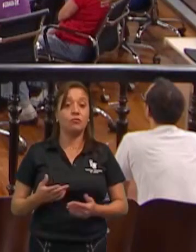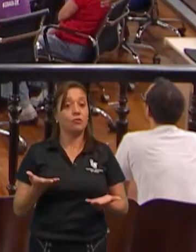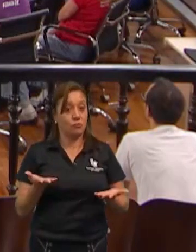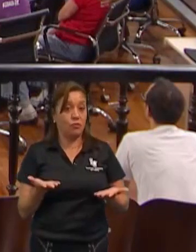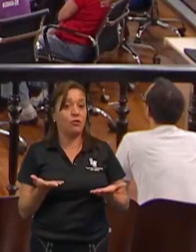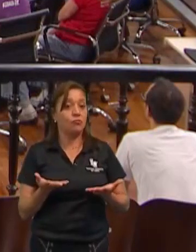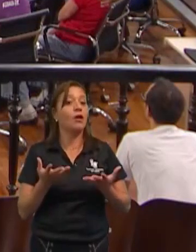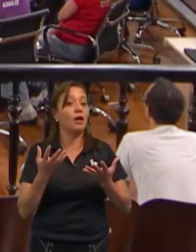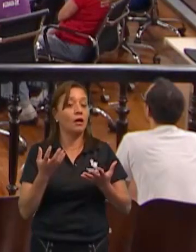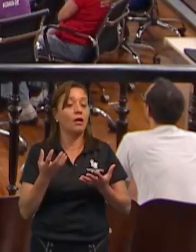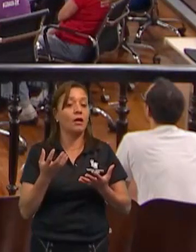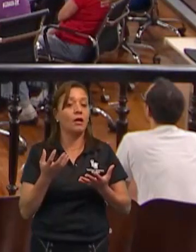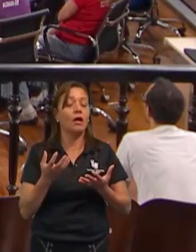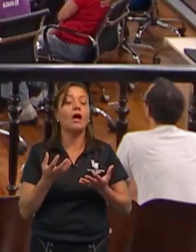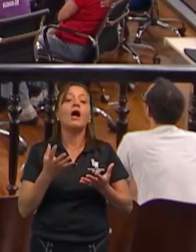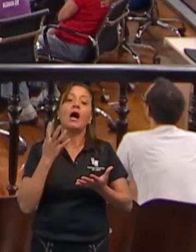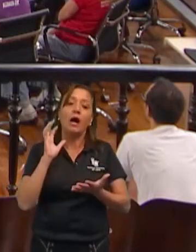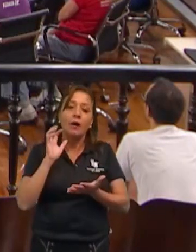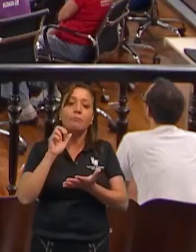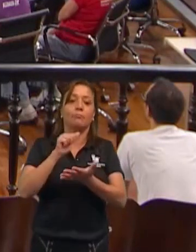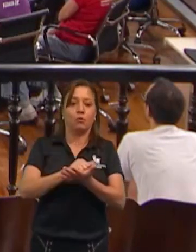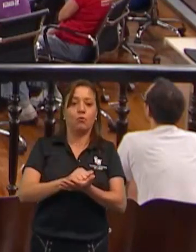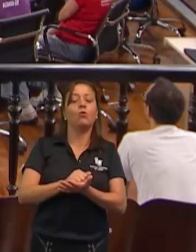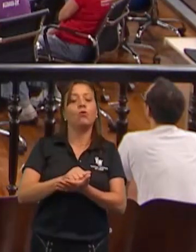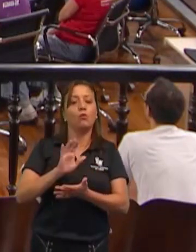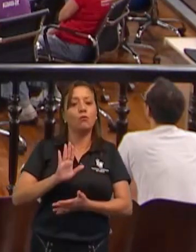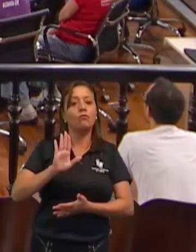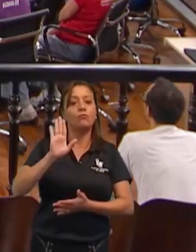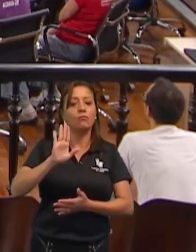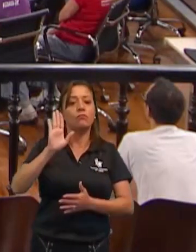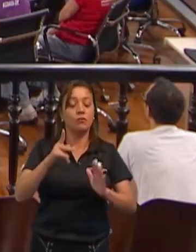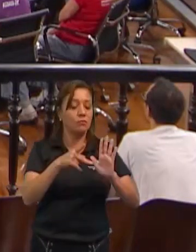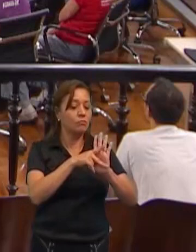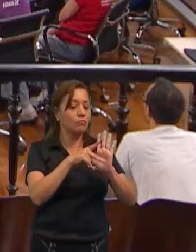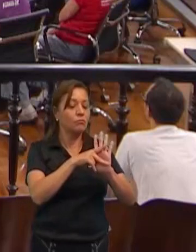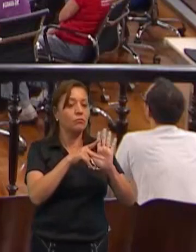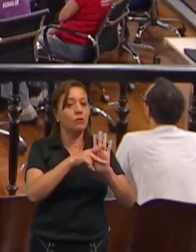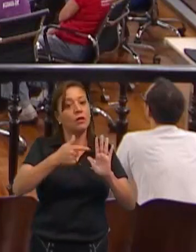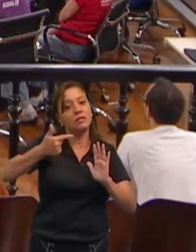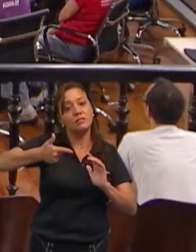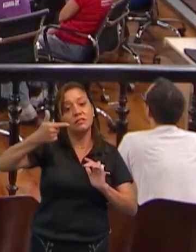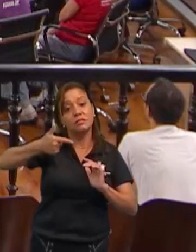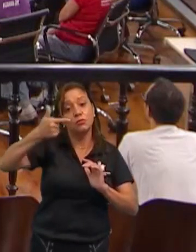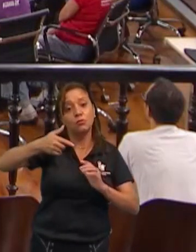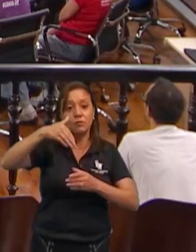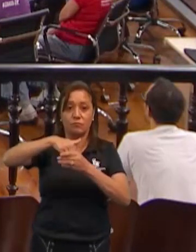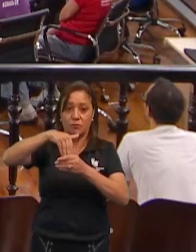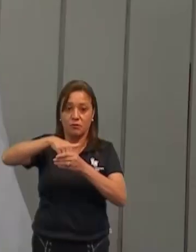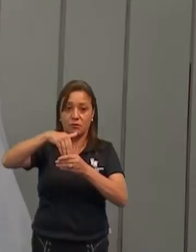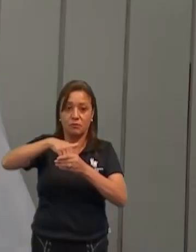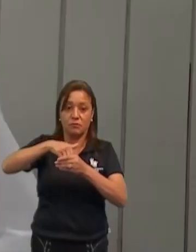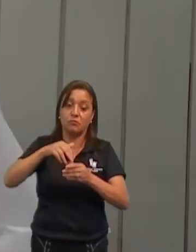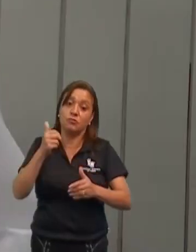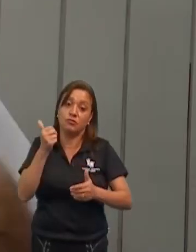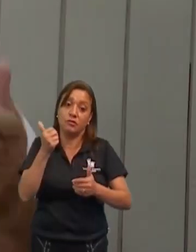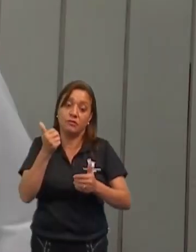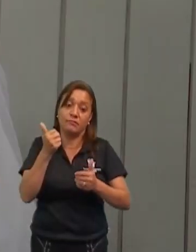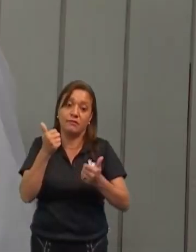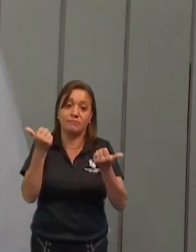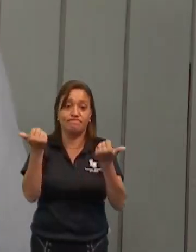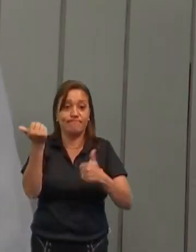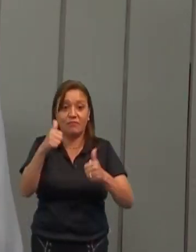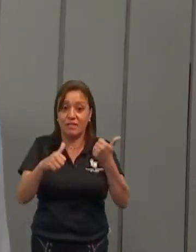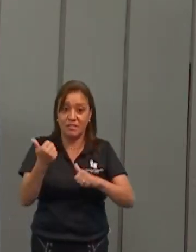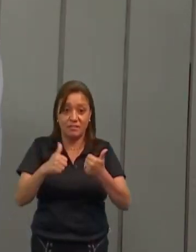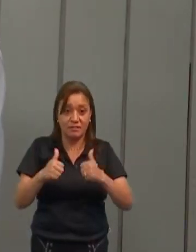é porque a vereadora assumiu um compromisso de apresentar um projeto em segunda votação. Então, assim, aí a gente vai estar avaliando o nosso voto para a